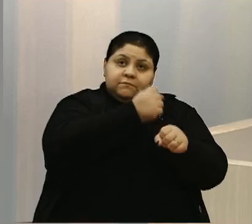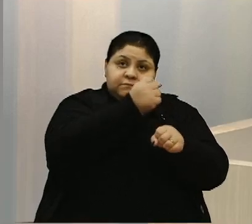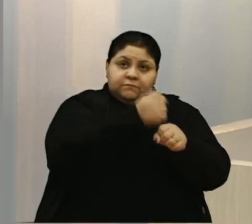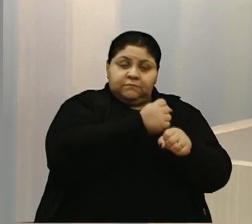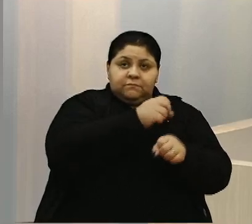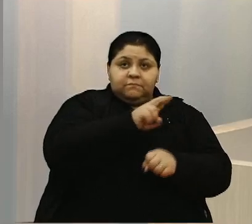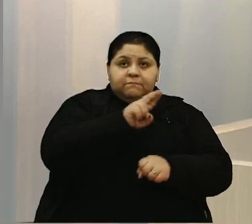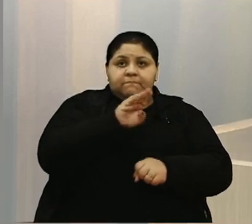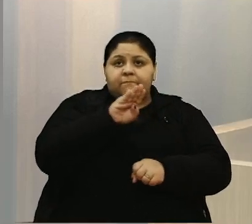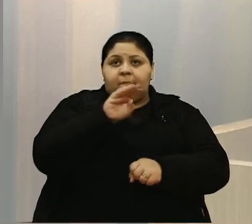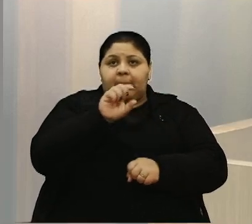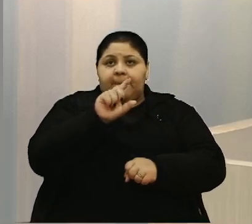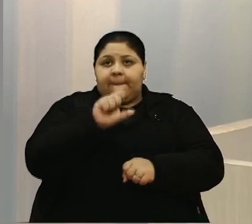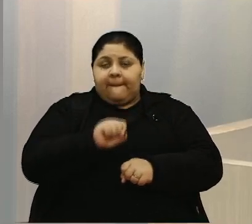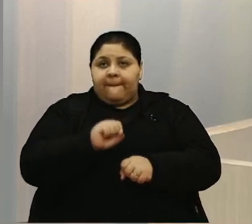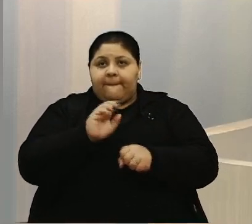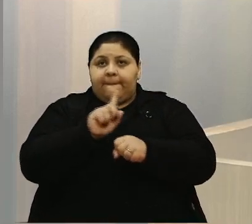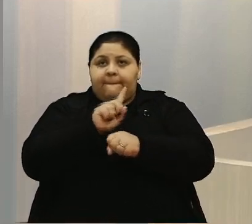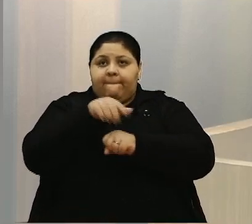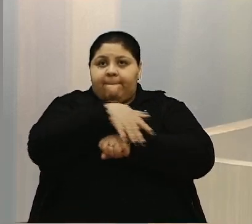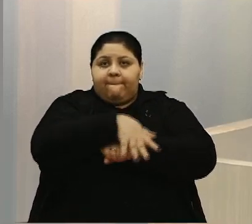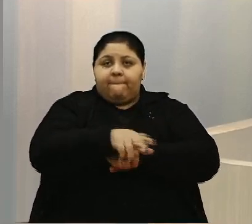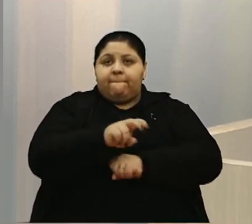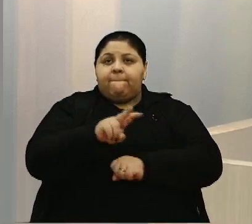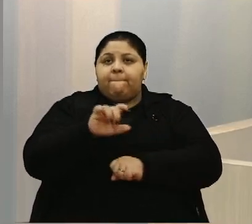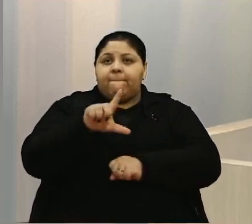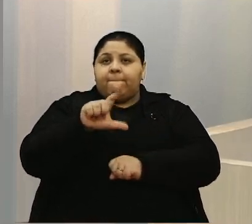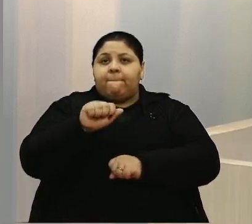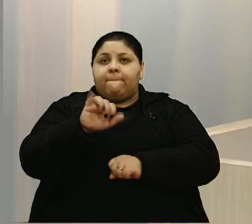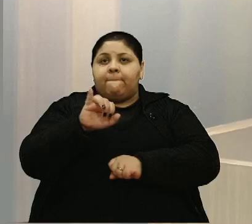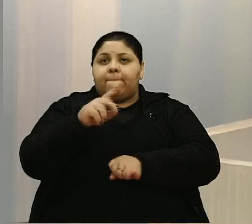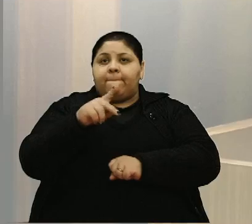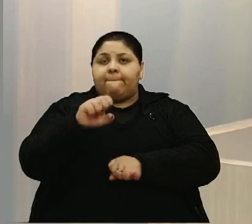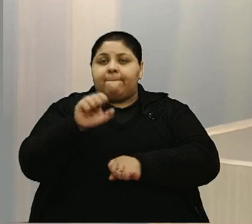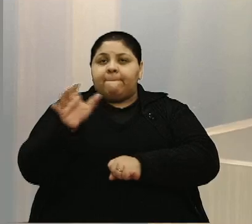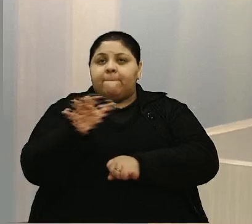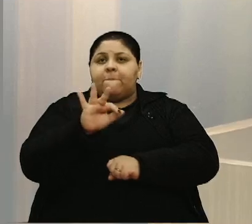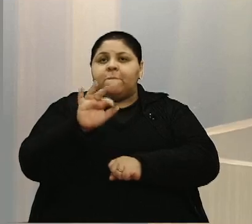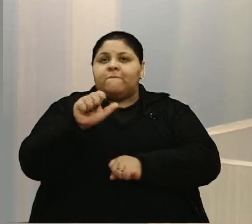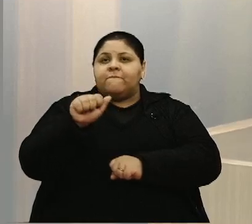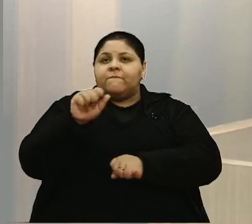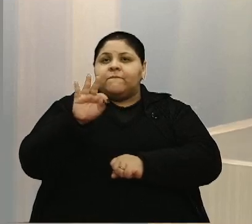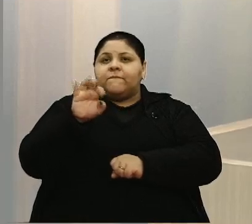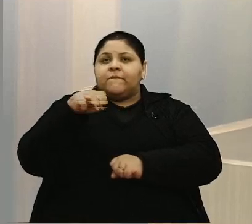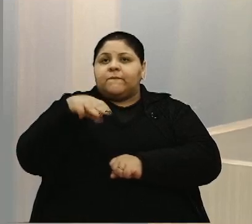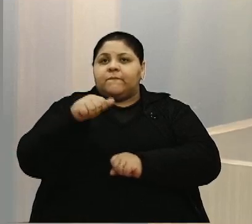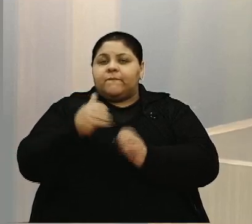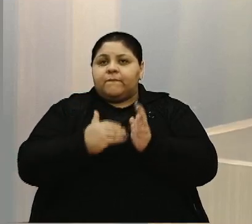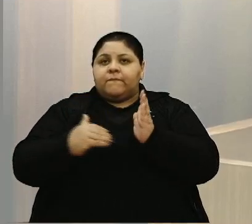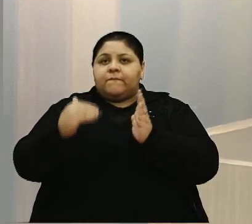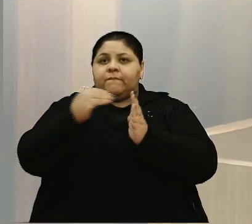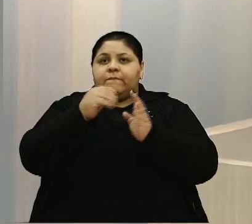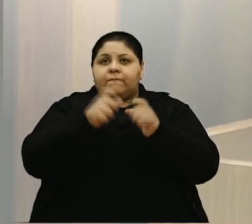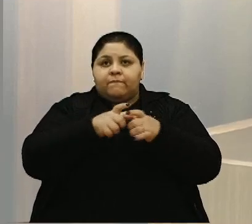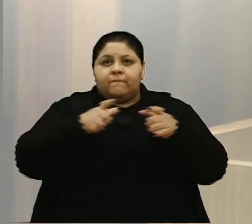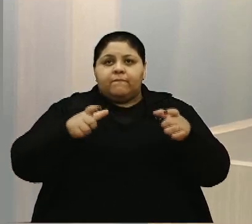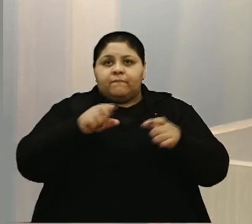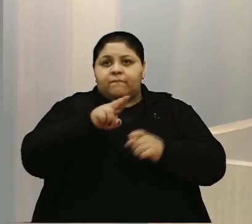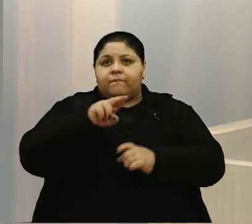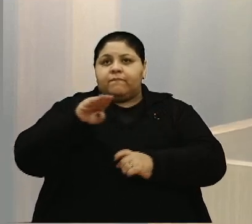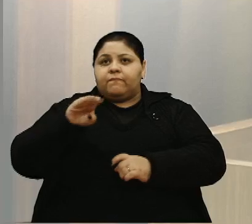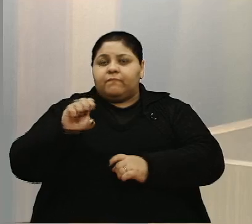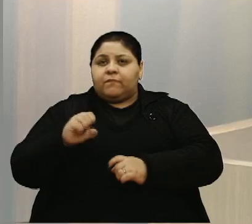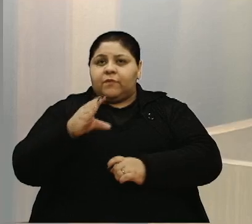de Galópolis, UBS Vila IP, UBS Fátima Alta, a ampliação da UBS São Vítor